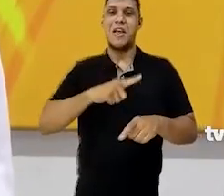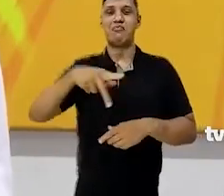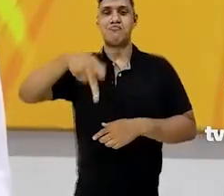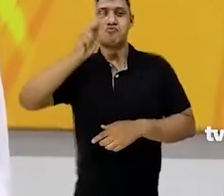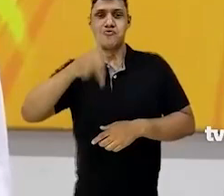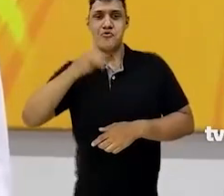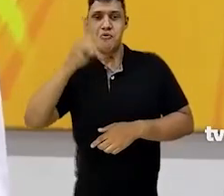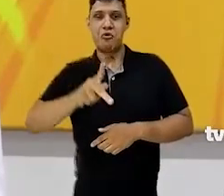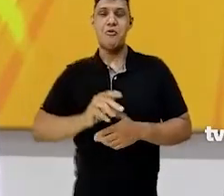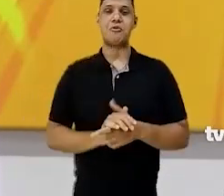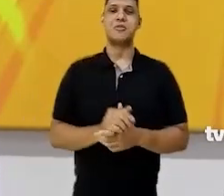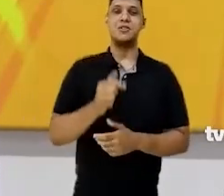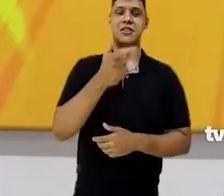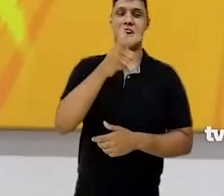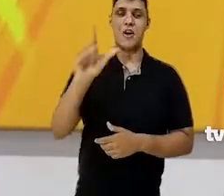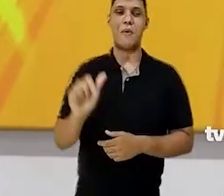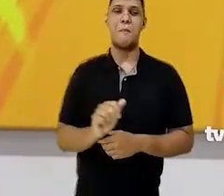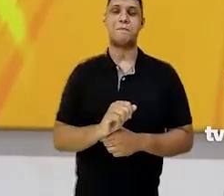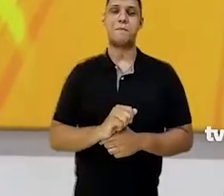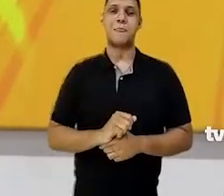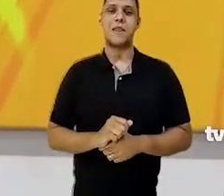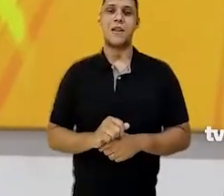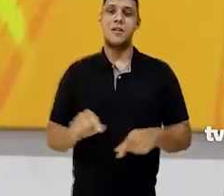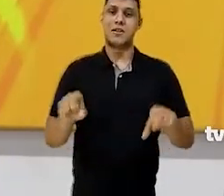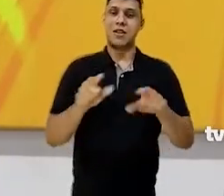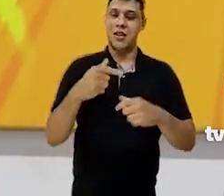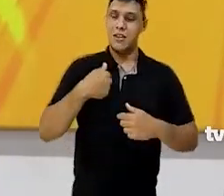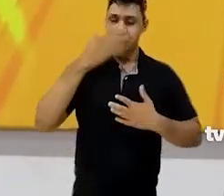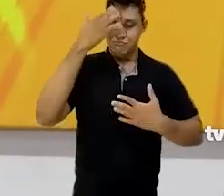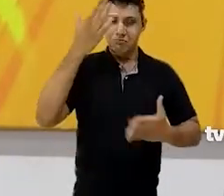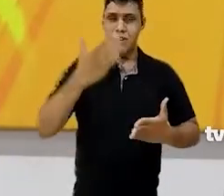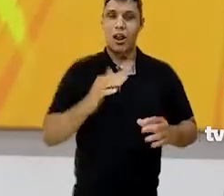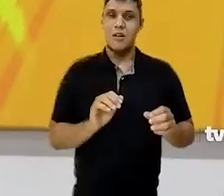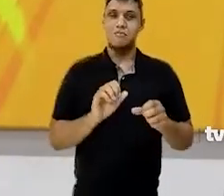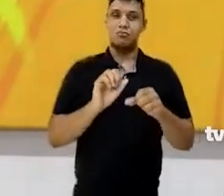canal 175 da Brisanet. Aguardo a sua companhia, a gente volta em 1 minuto.